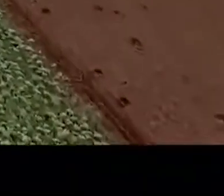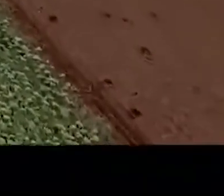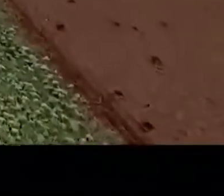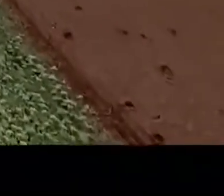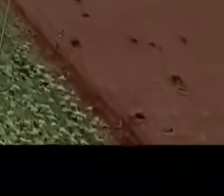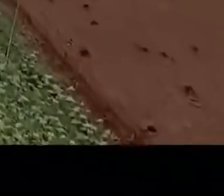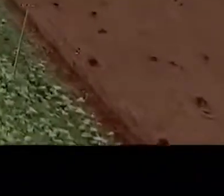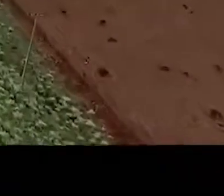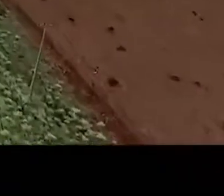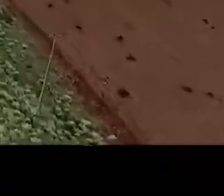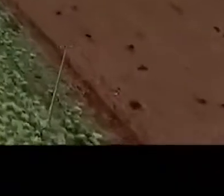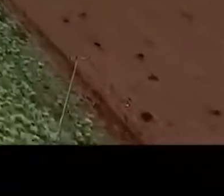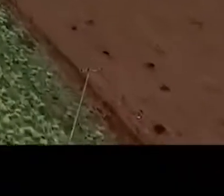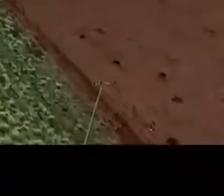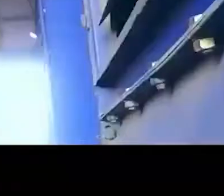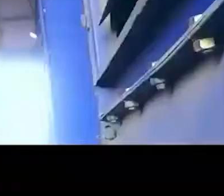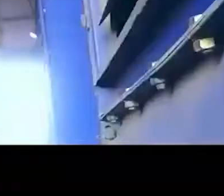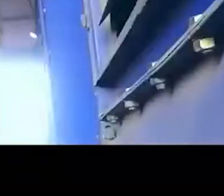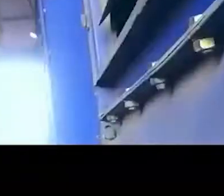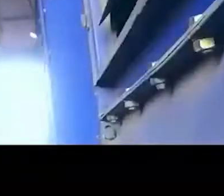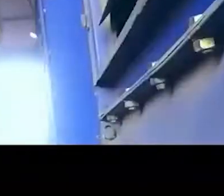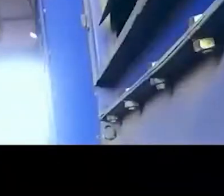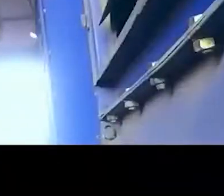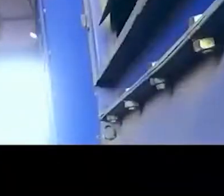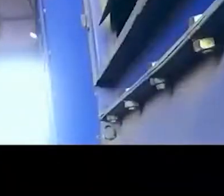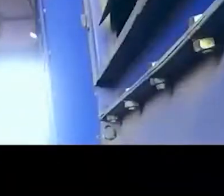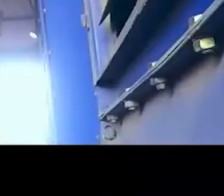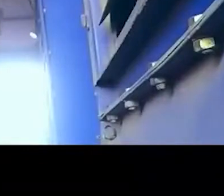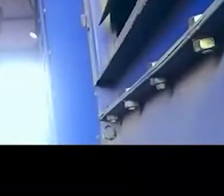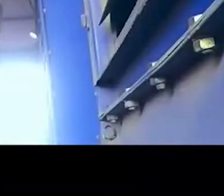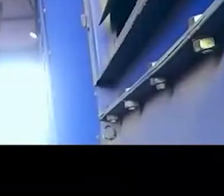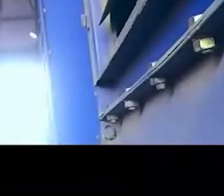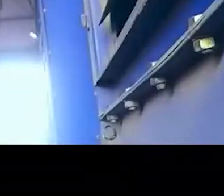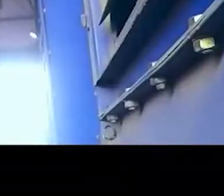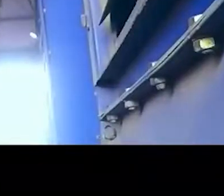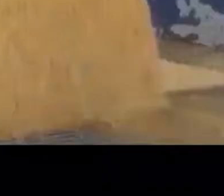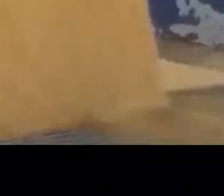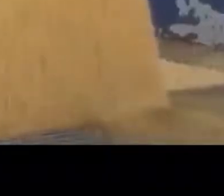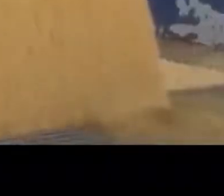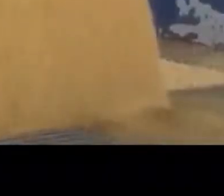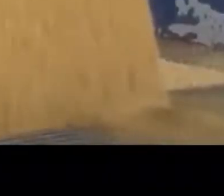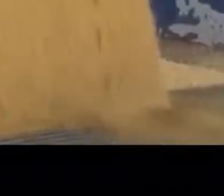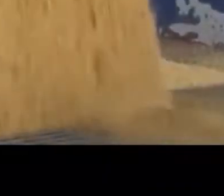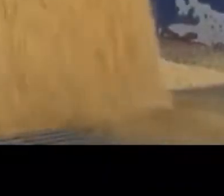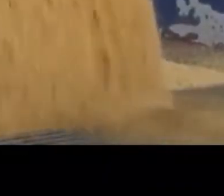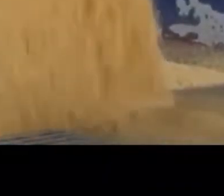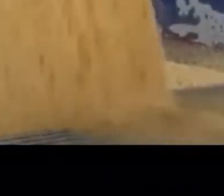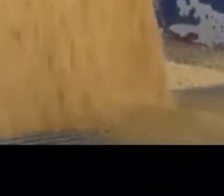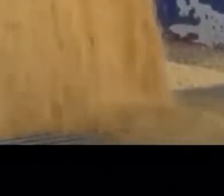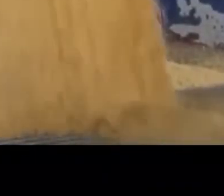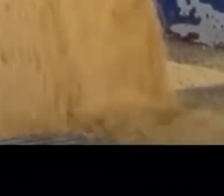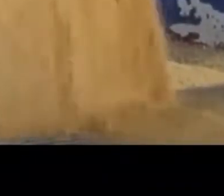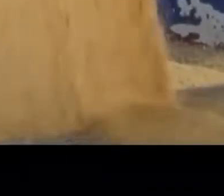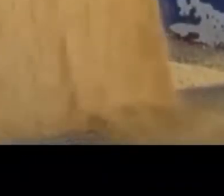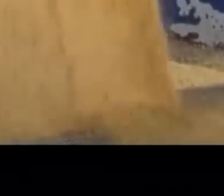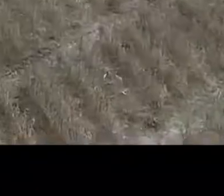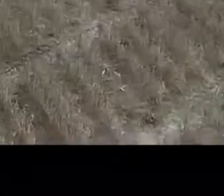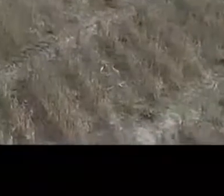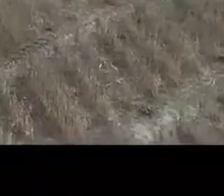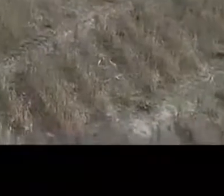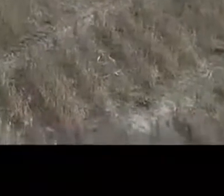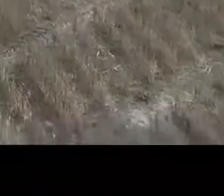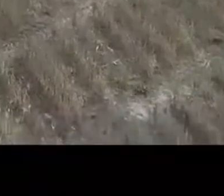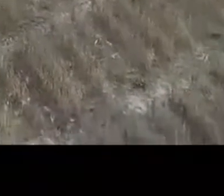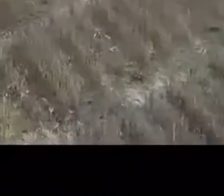se destaca entre produtores de grãos no país. A soja, o arroz e o milho juntos geram 92,9% da